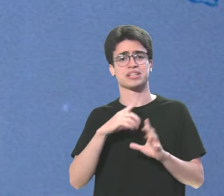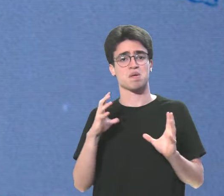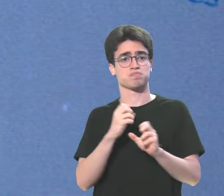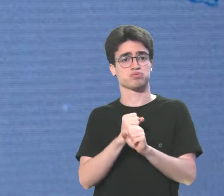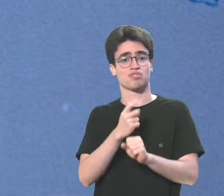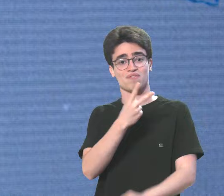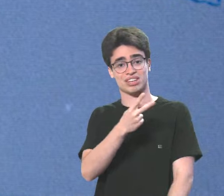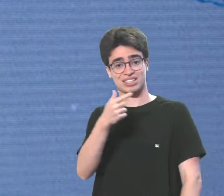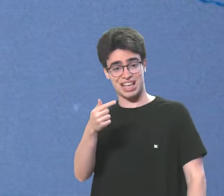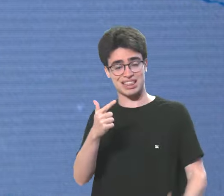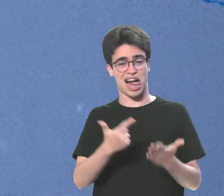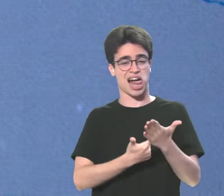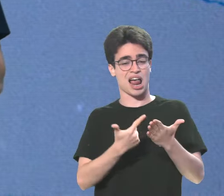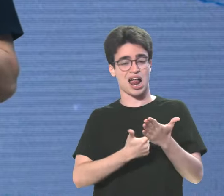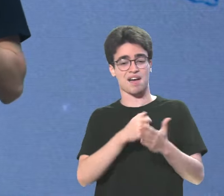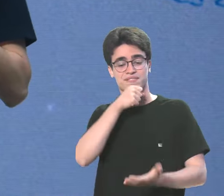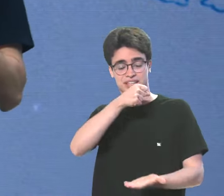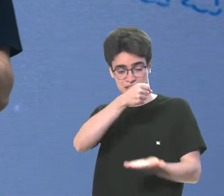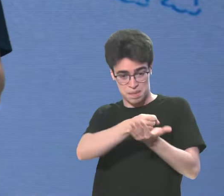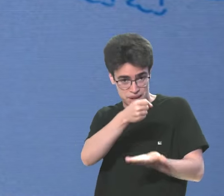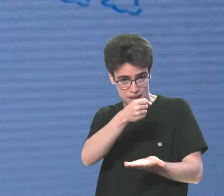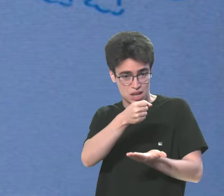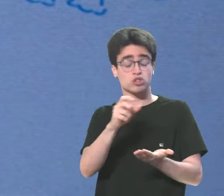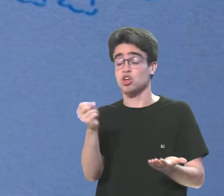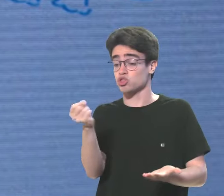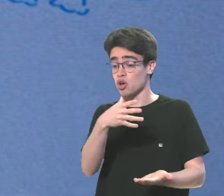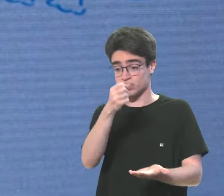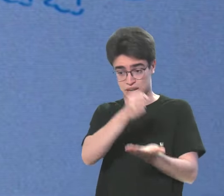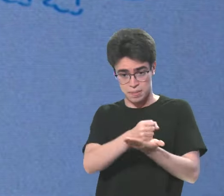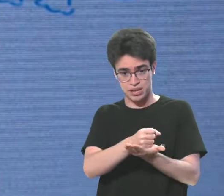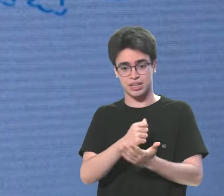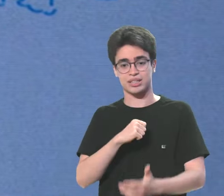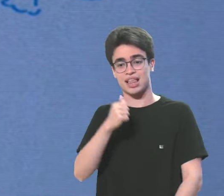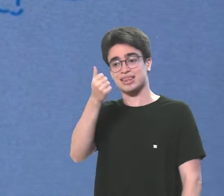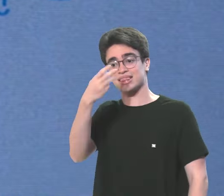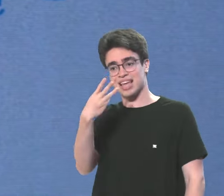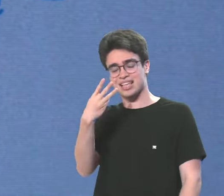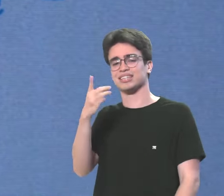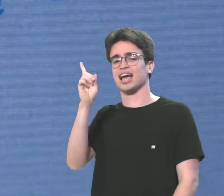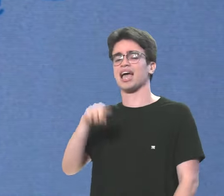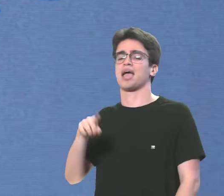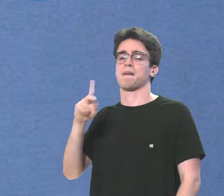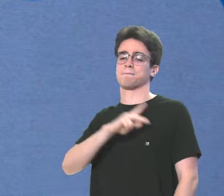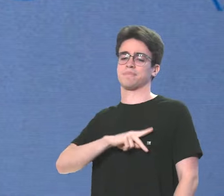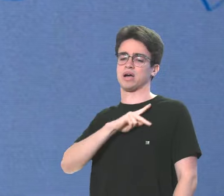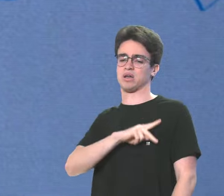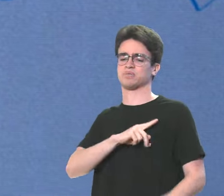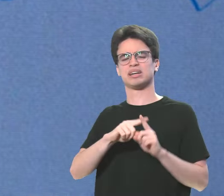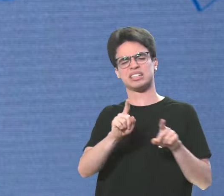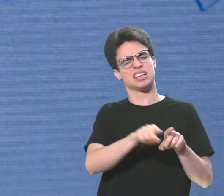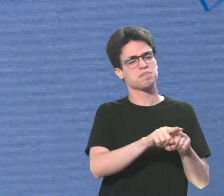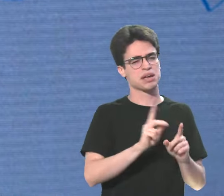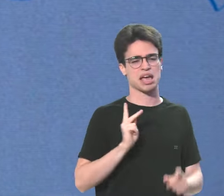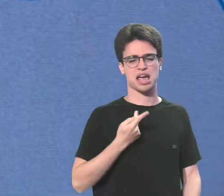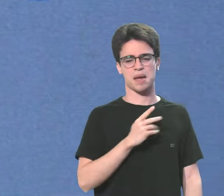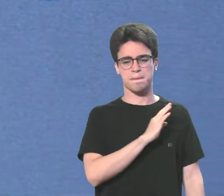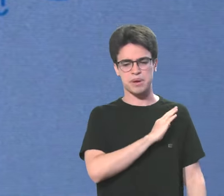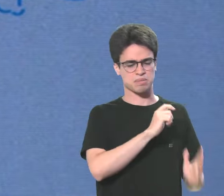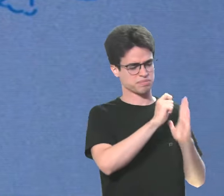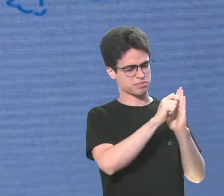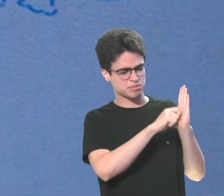livros do novo testamento 13 São de Paulo sem contar Hebreus que talvez tenha sido ele mas